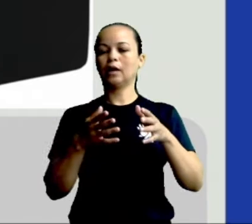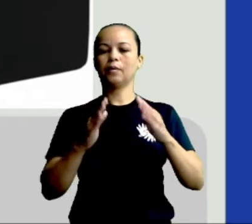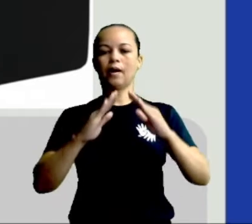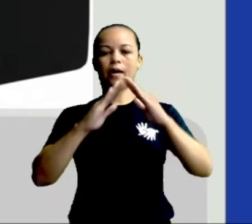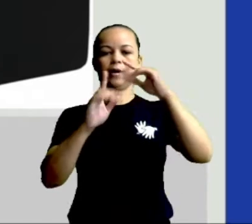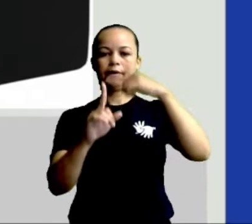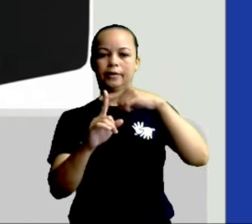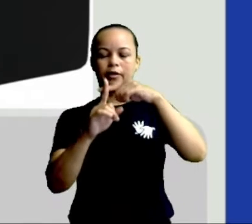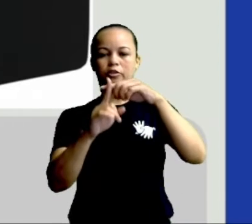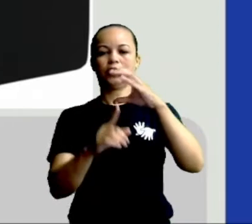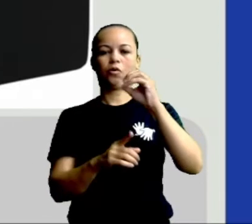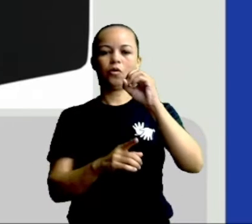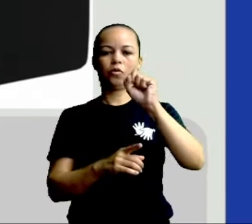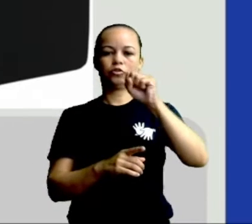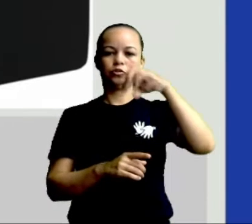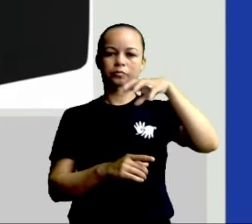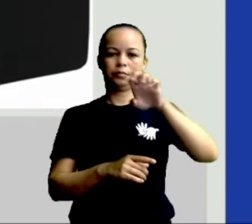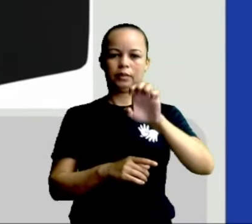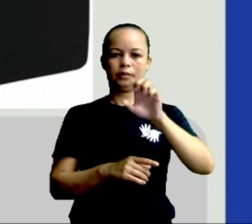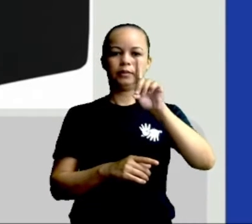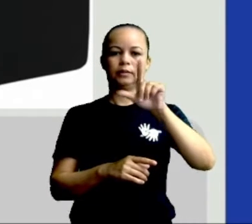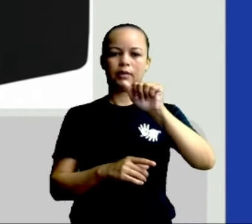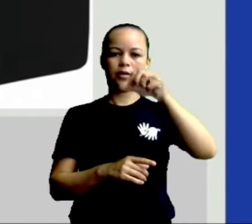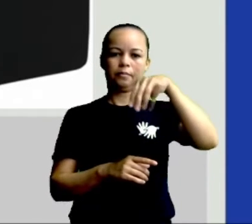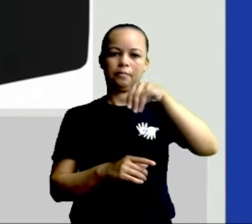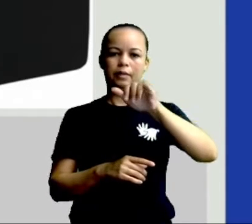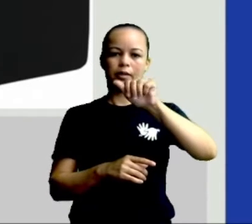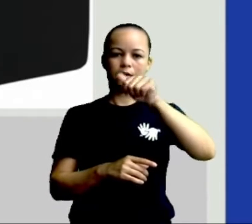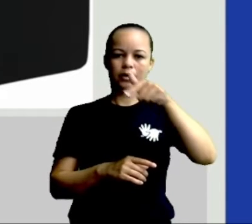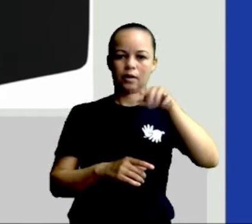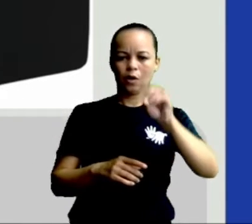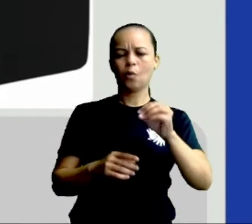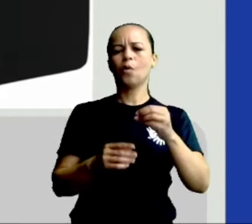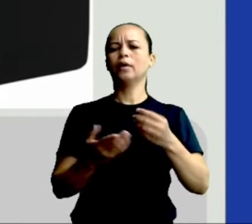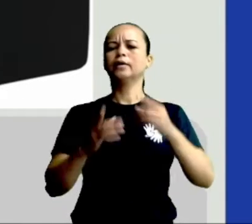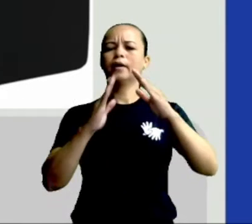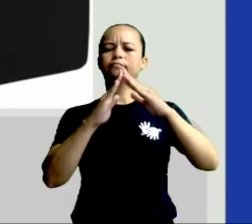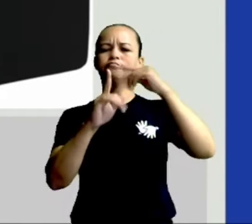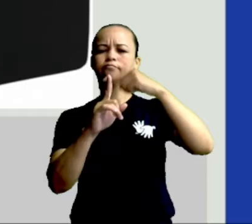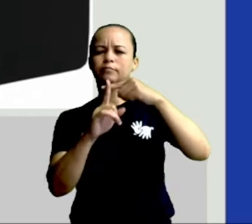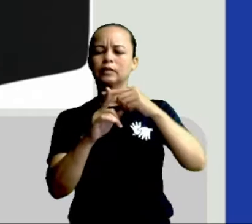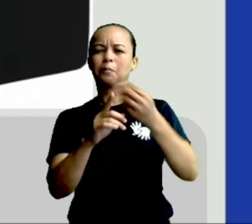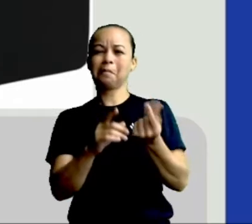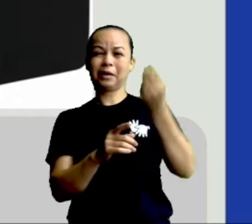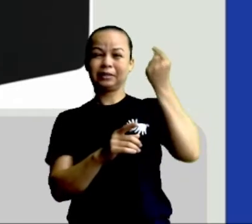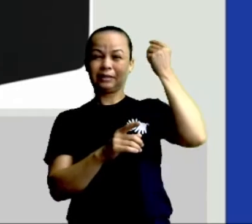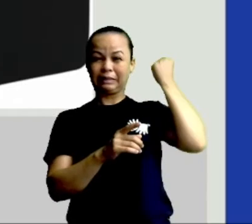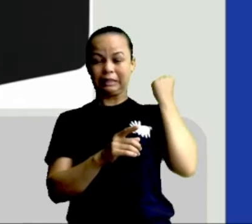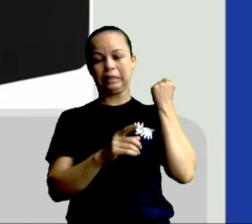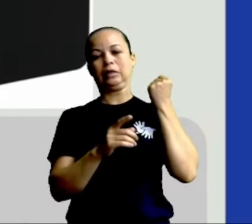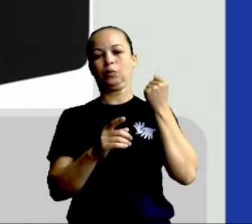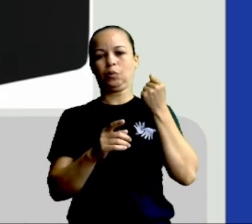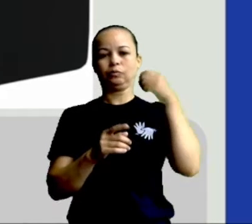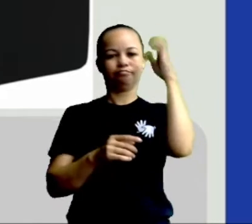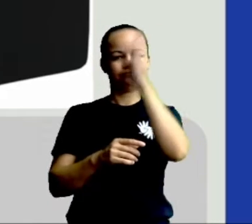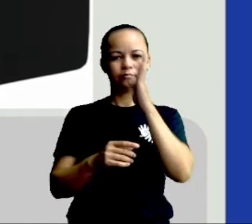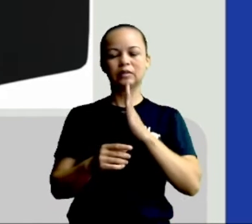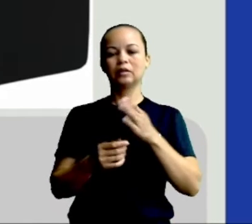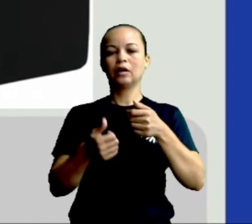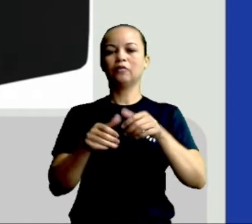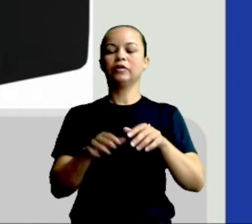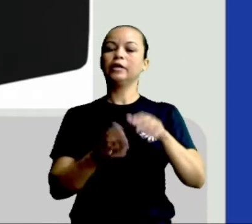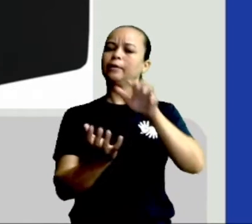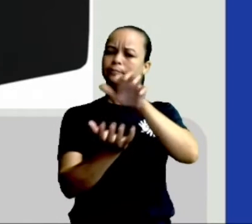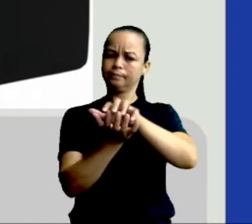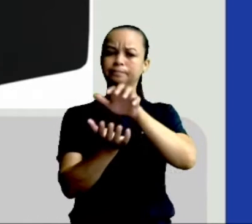Damião, a fachada dessa igreja, que é o templo católico mais antigo no Brasil, tá certo? Fica